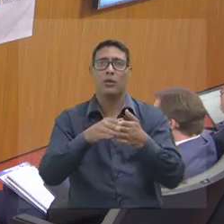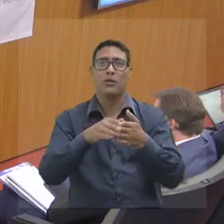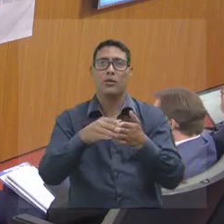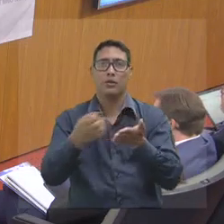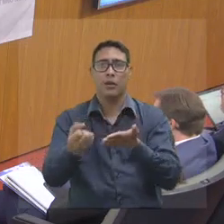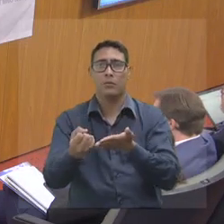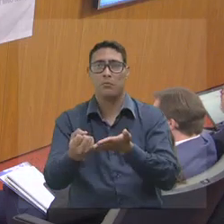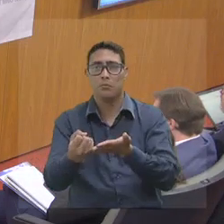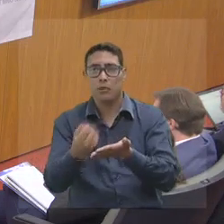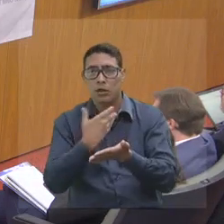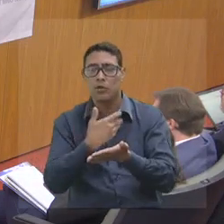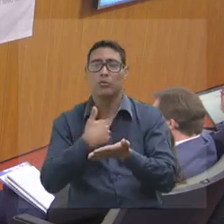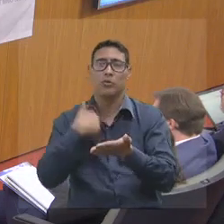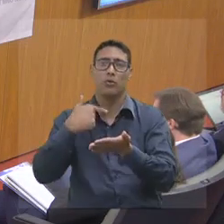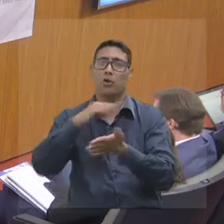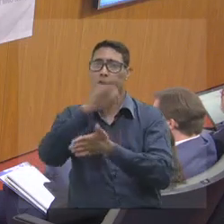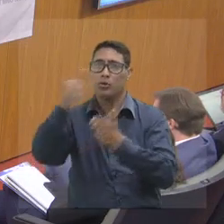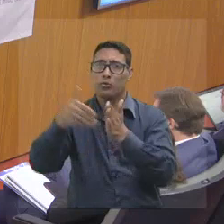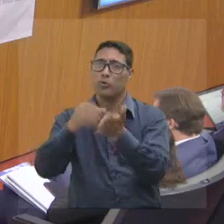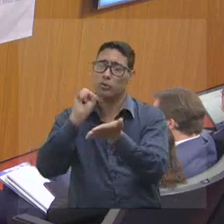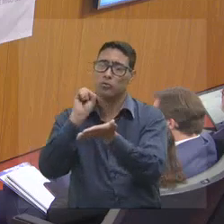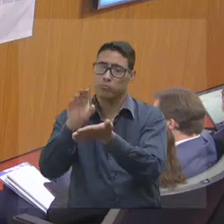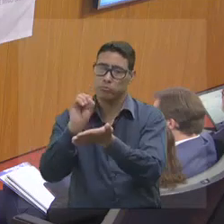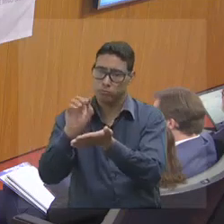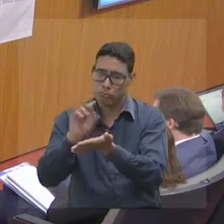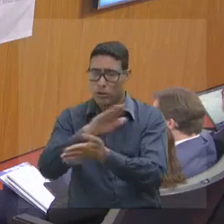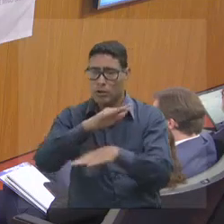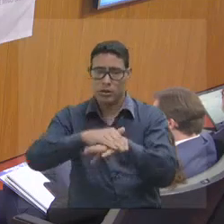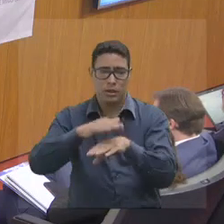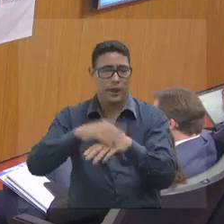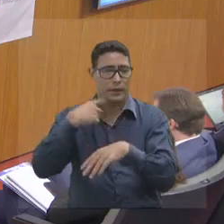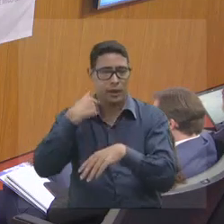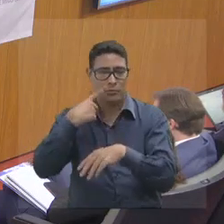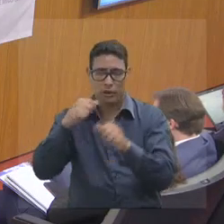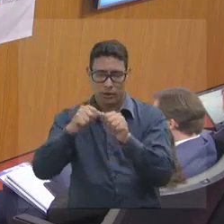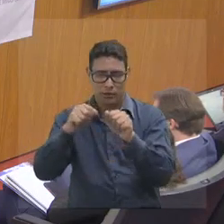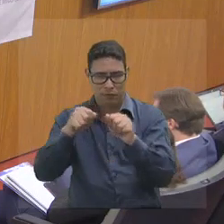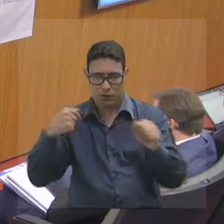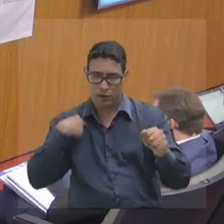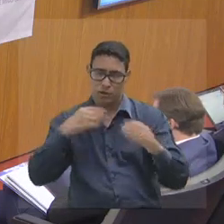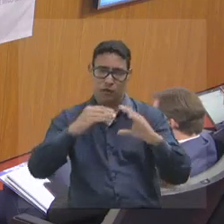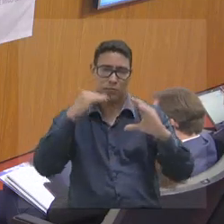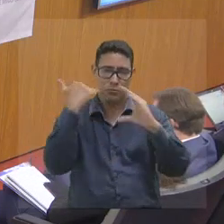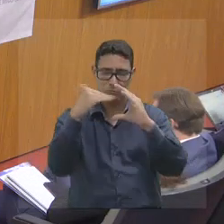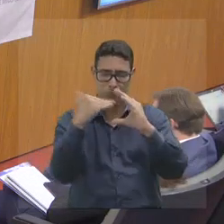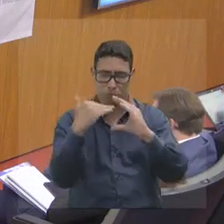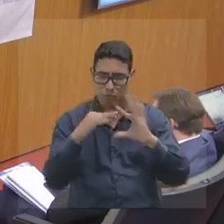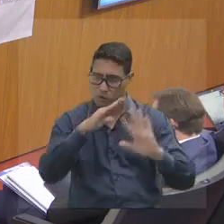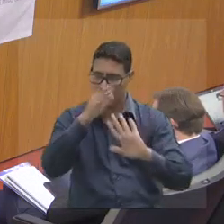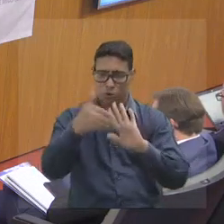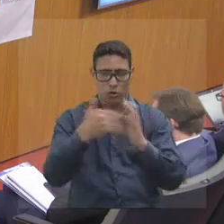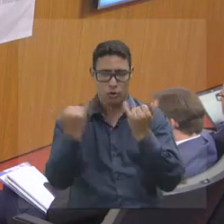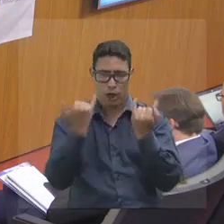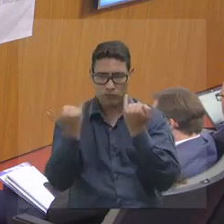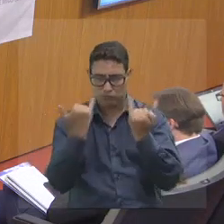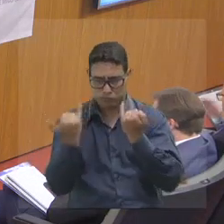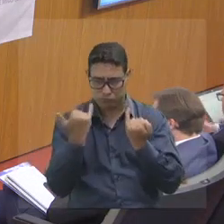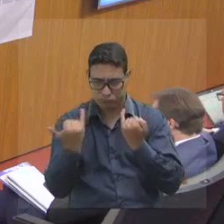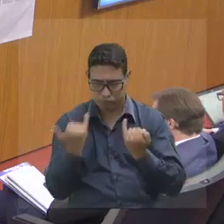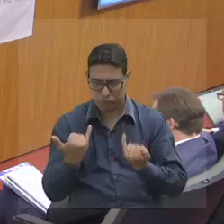peço que você toma nota de todas essas questões que adaptada atrás pra gente encaminhar por e-mail para ela todas as informações